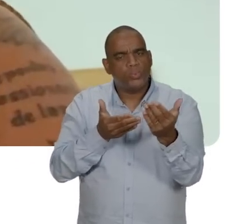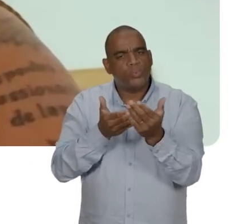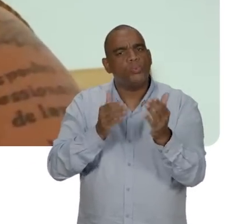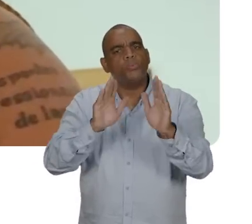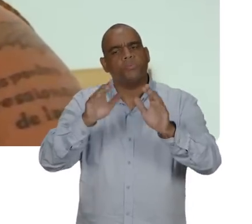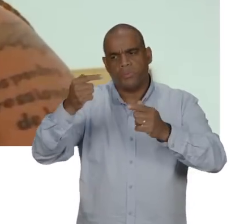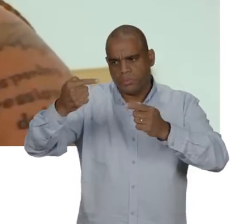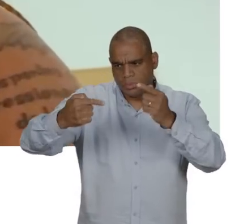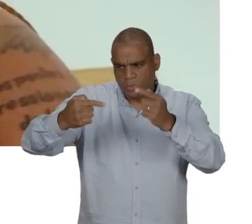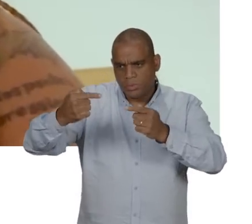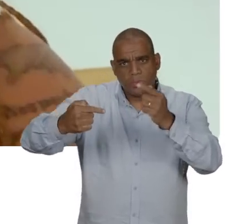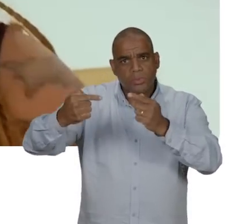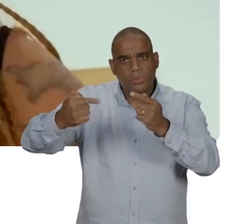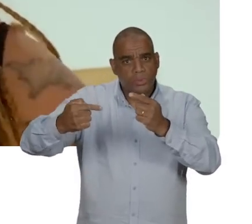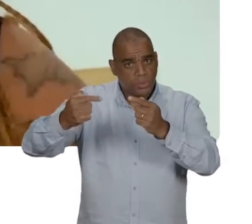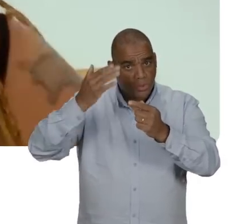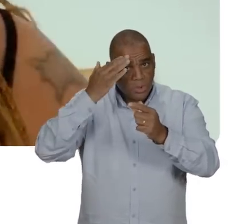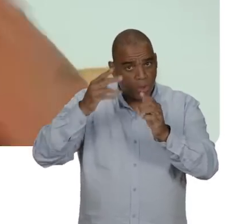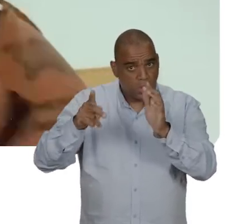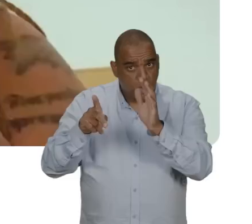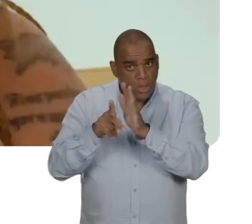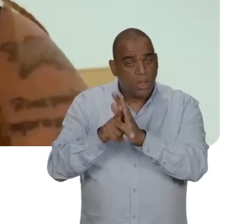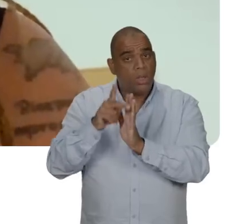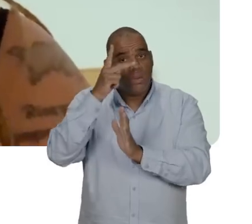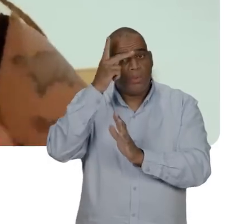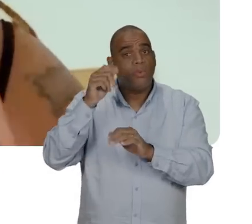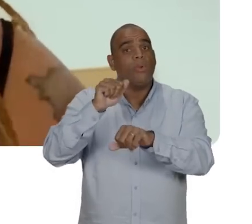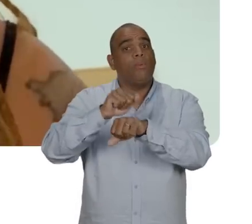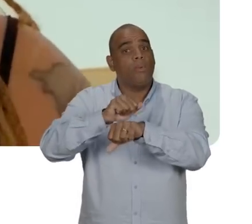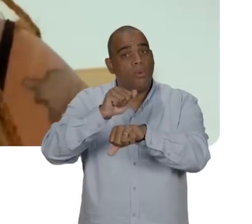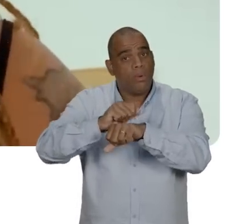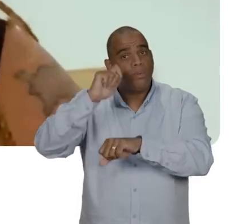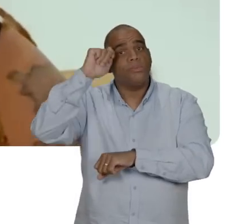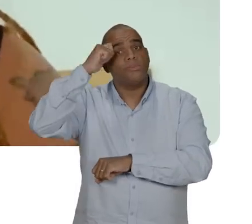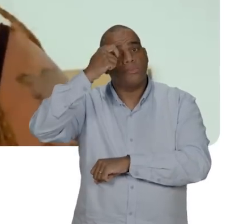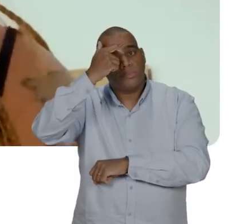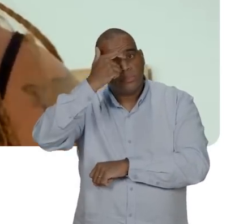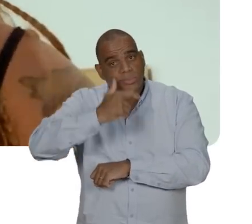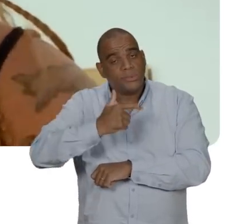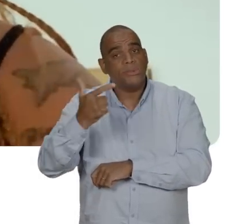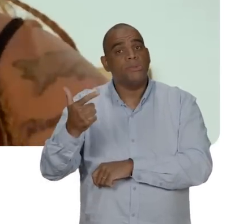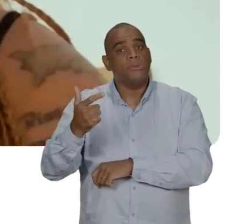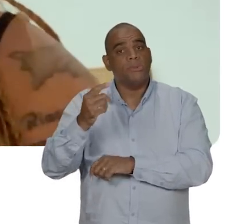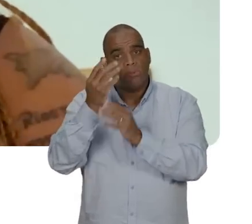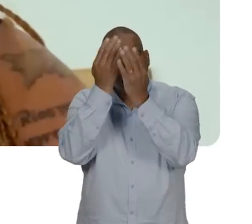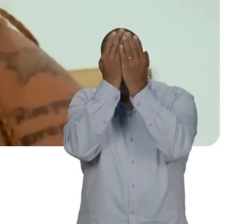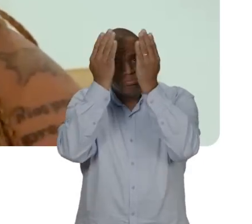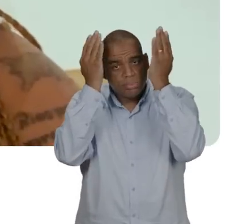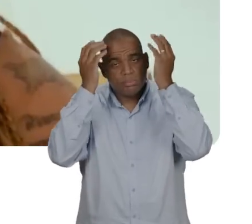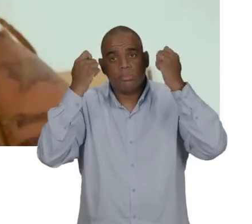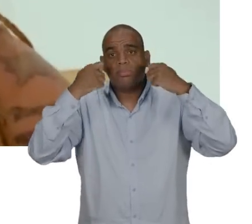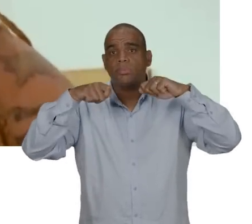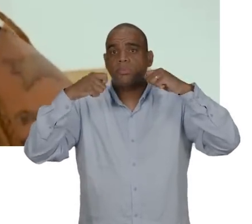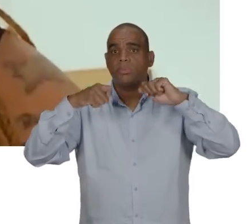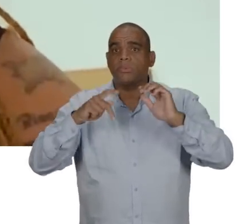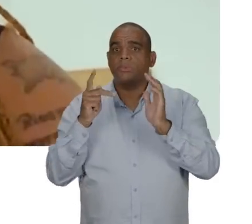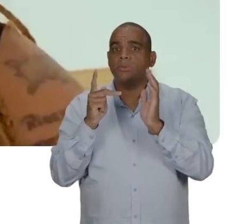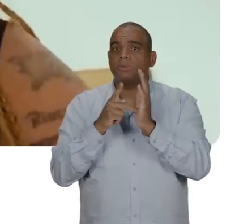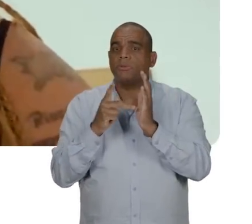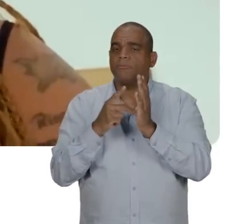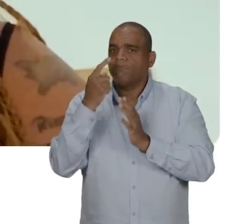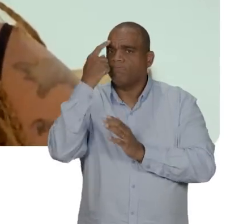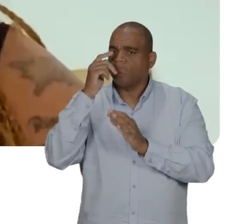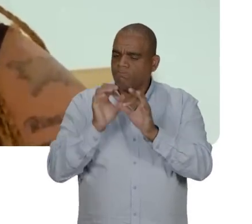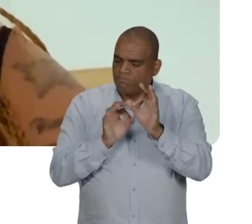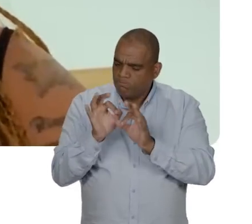política. Então, a política não é um termo que foi garantido para as pessoas pobres, negras, indígenas, como sendo um termo da